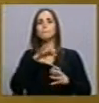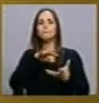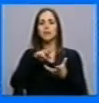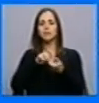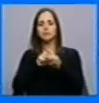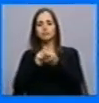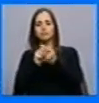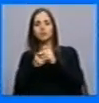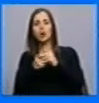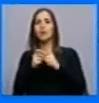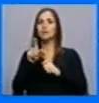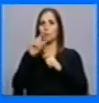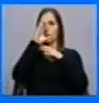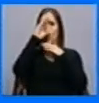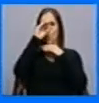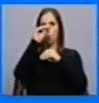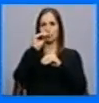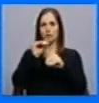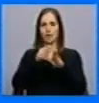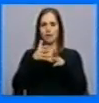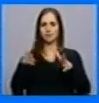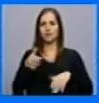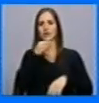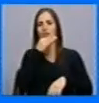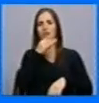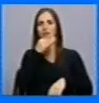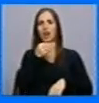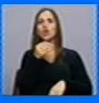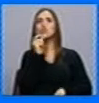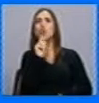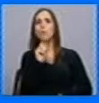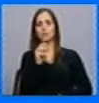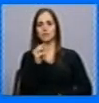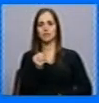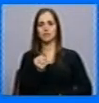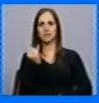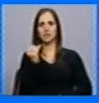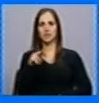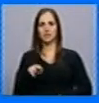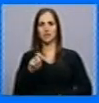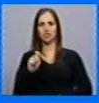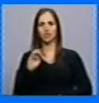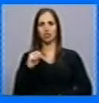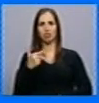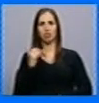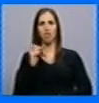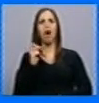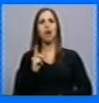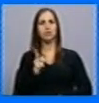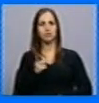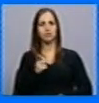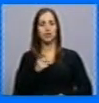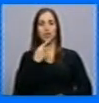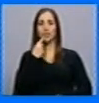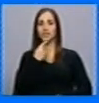de luas de grande porte. E deram o nome de sinestia. Então, o que é uma sinestia? O que, no fundo, este estudo diz é o seguinte: quando nós